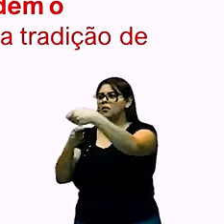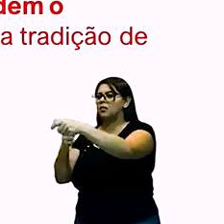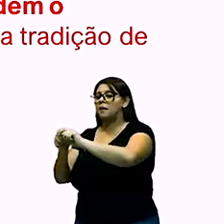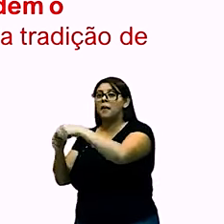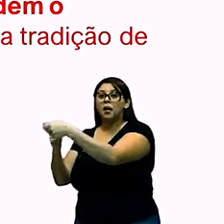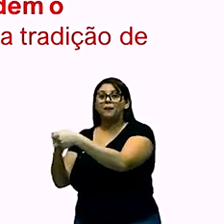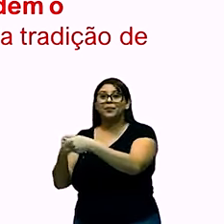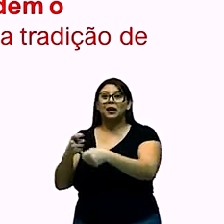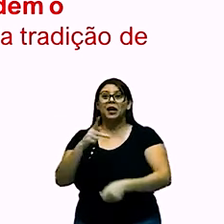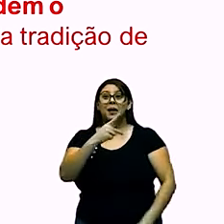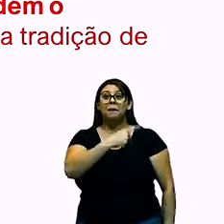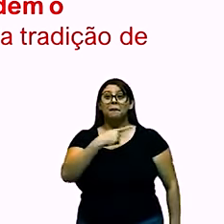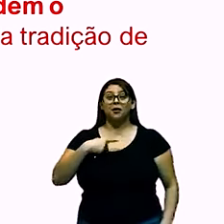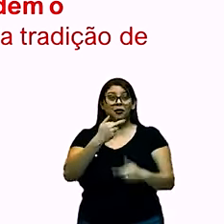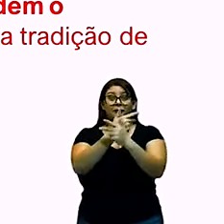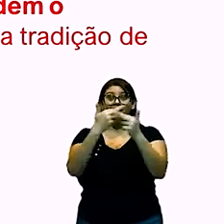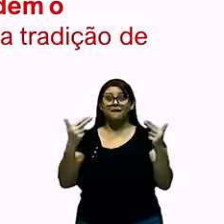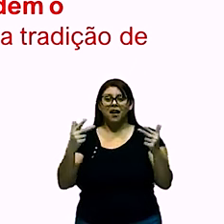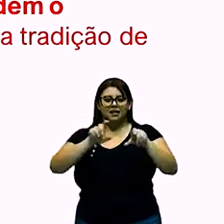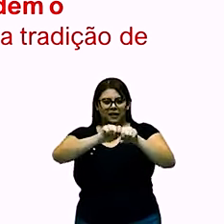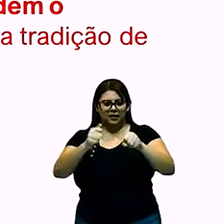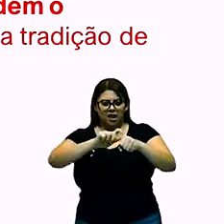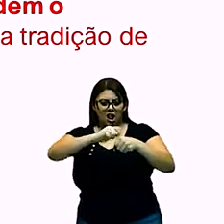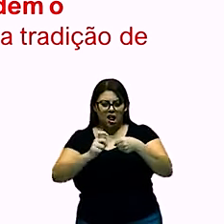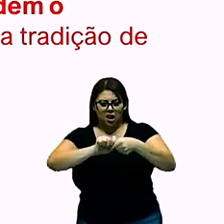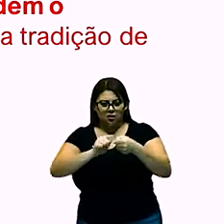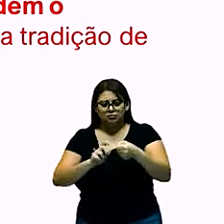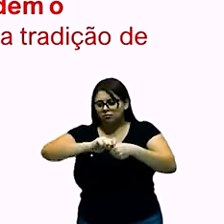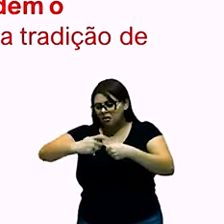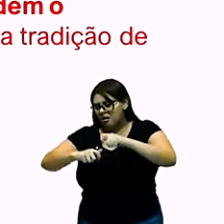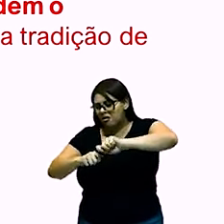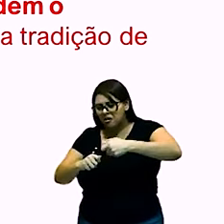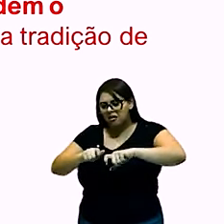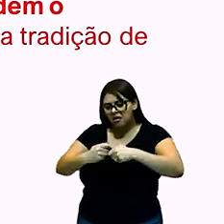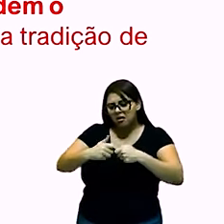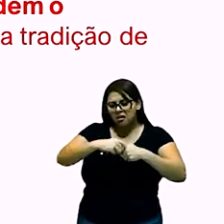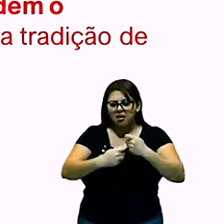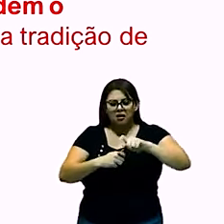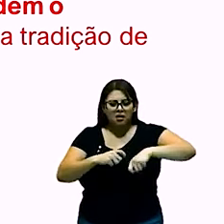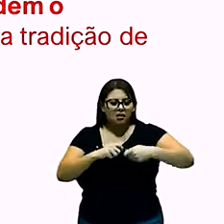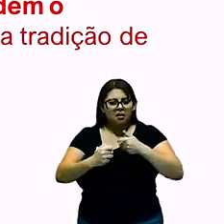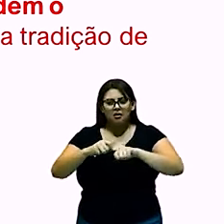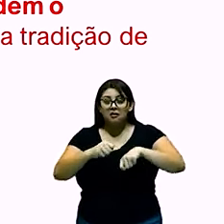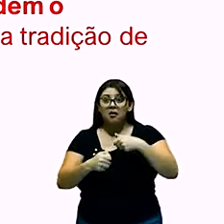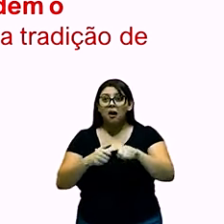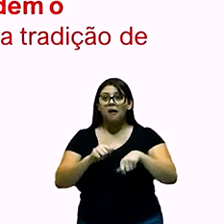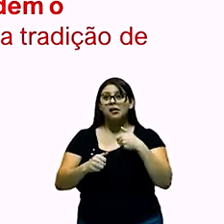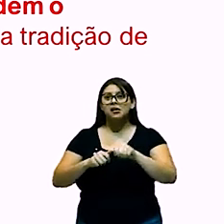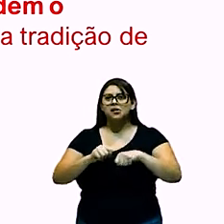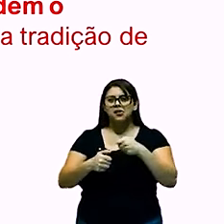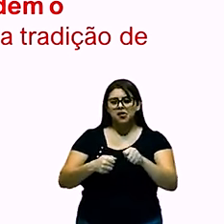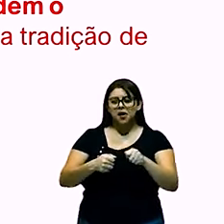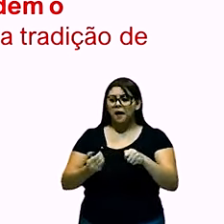pão, cada um com a bandeja na mão, levantava e orava. E a gente pegava o pão e ficava segurando, esperando todo mundo pegar.